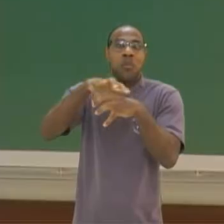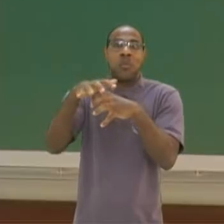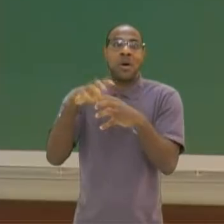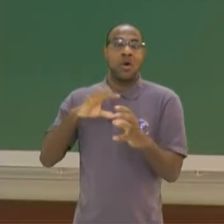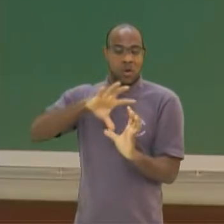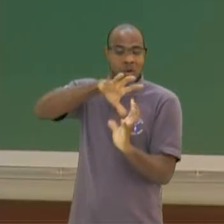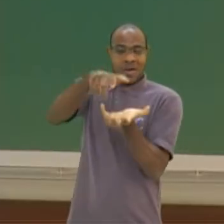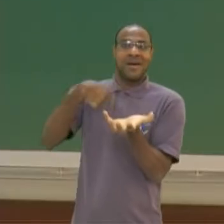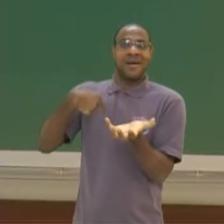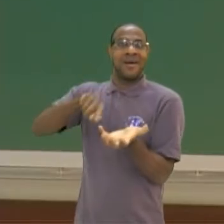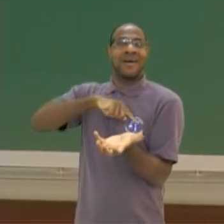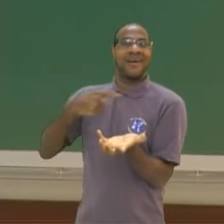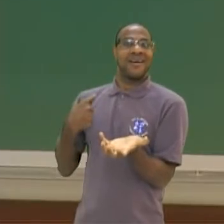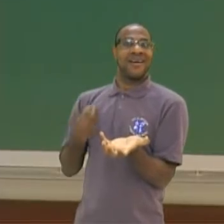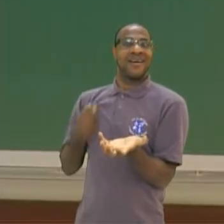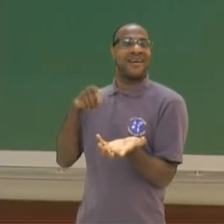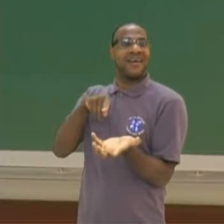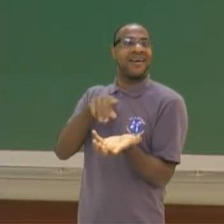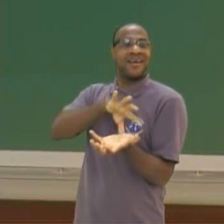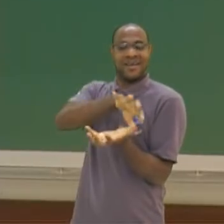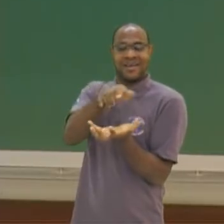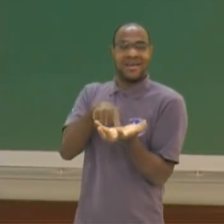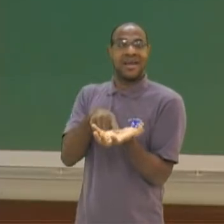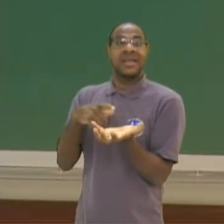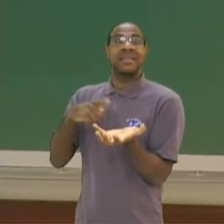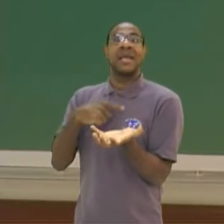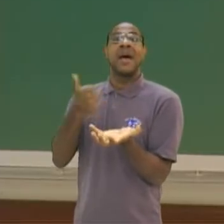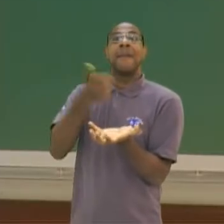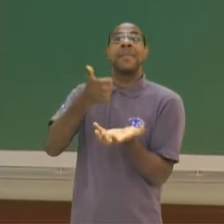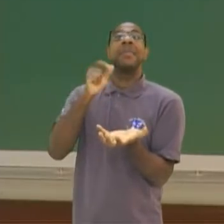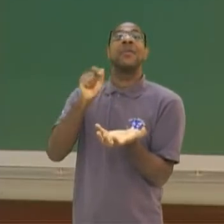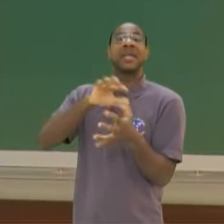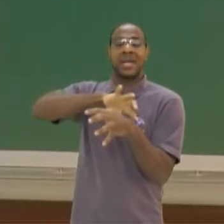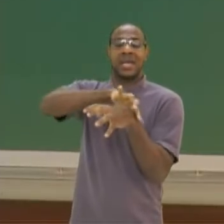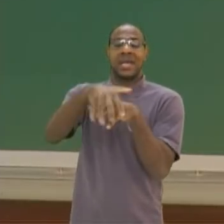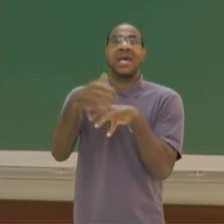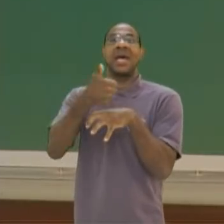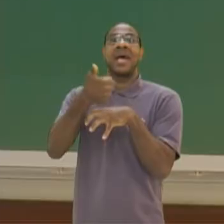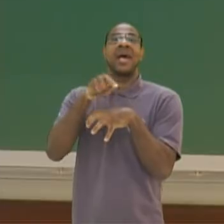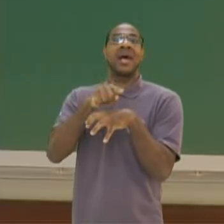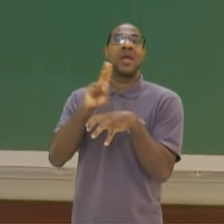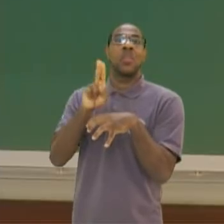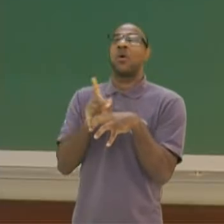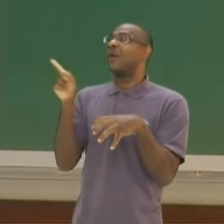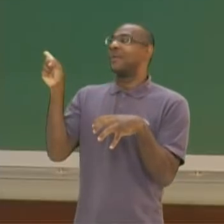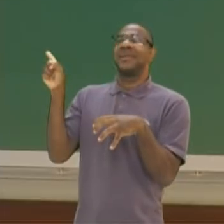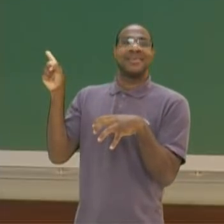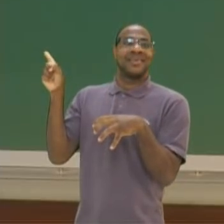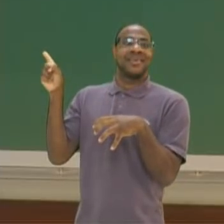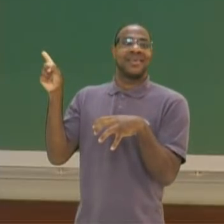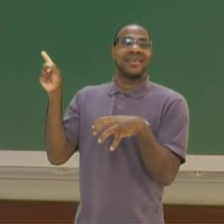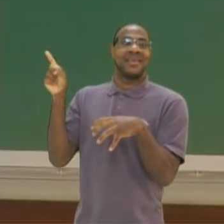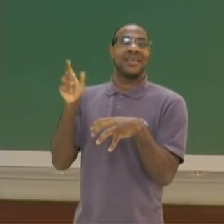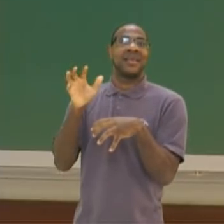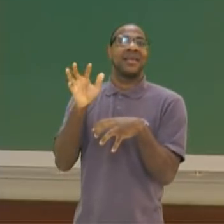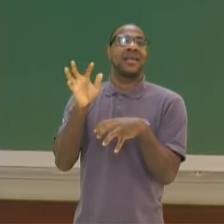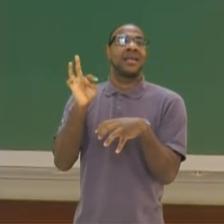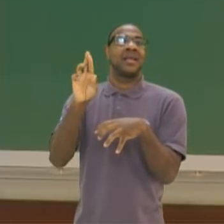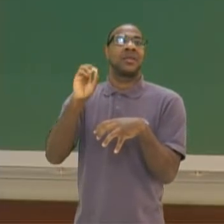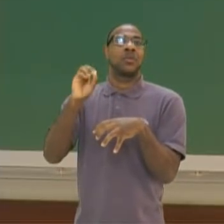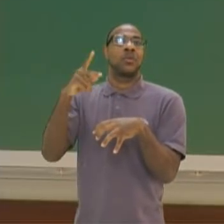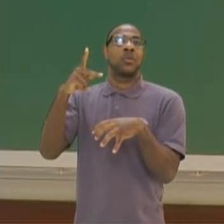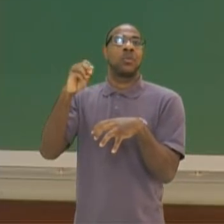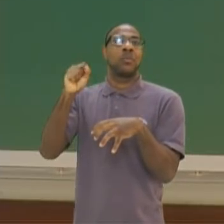planeta. Nós temos uma primeira camada, chamada troposfera. É a camada que